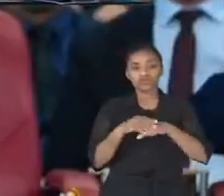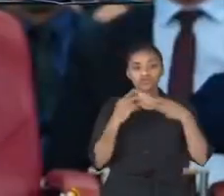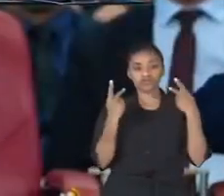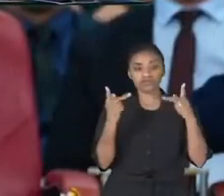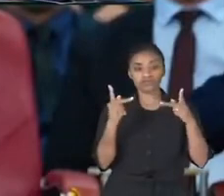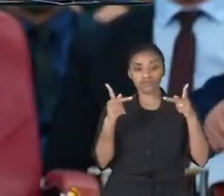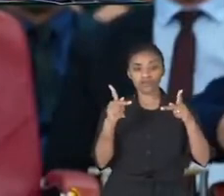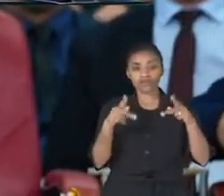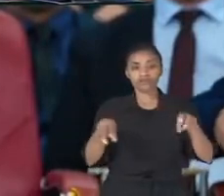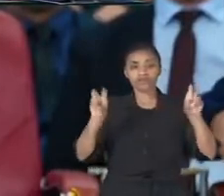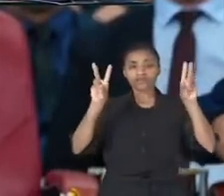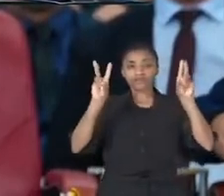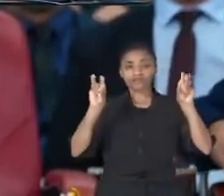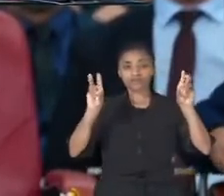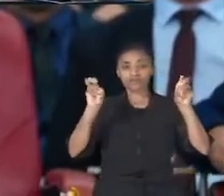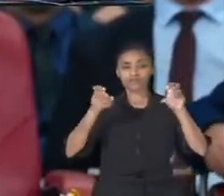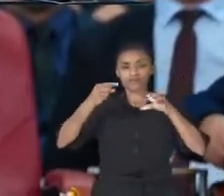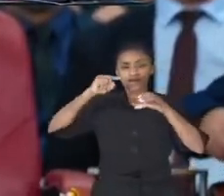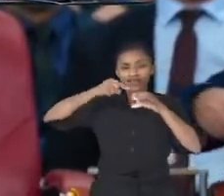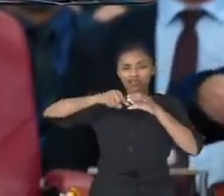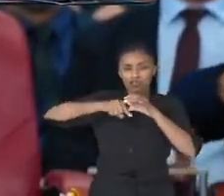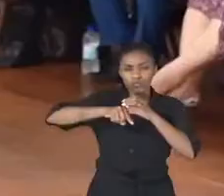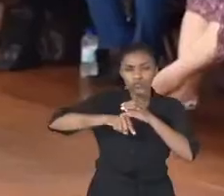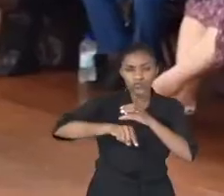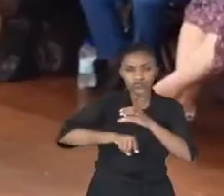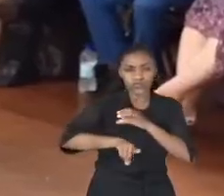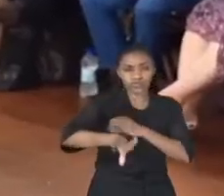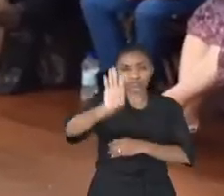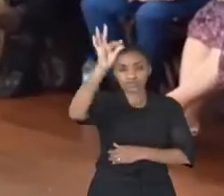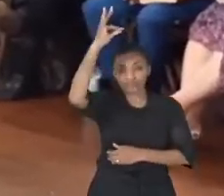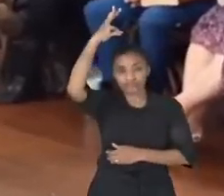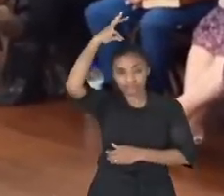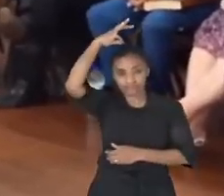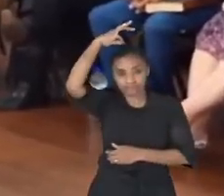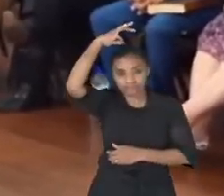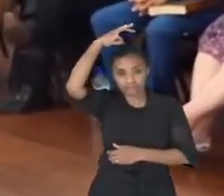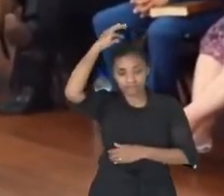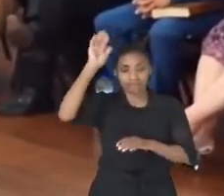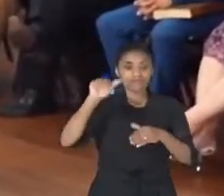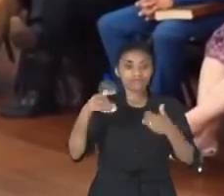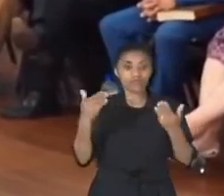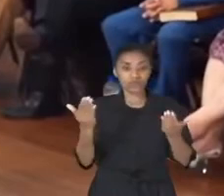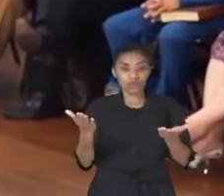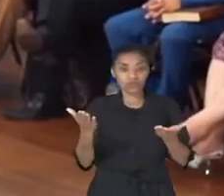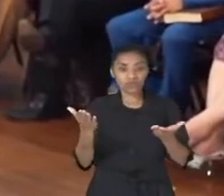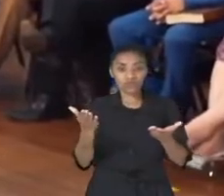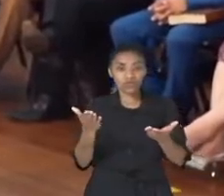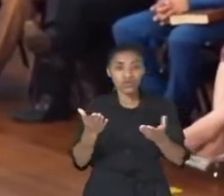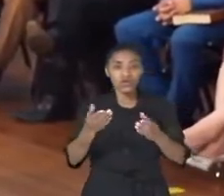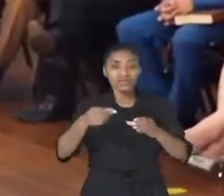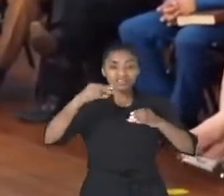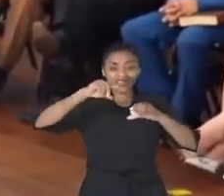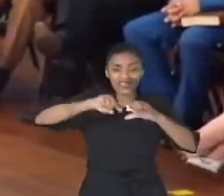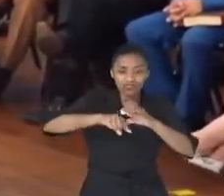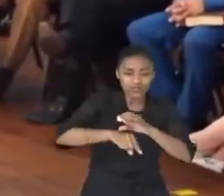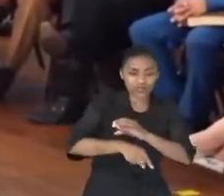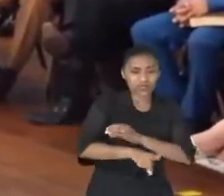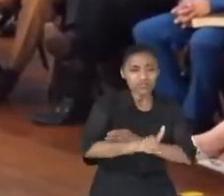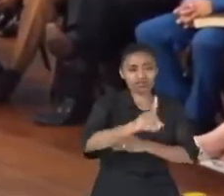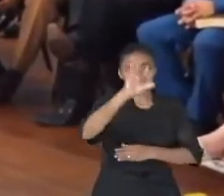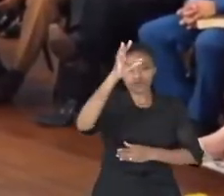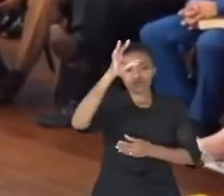sobre as profundezas do Espírito, ou nas profundezas do